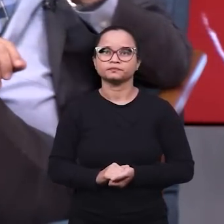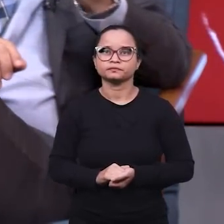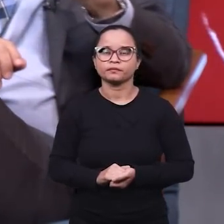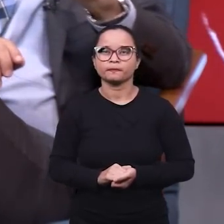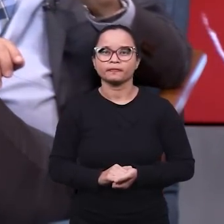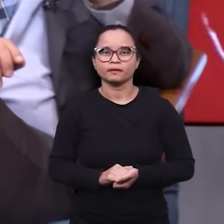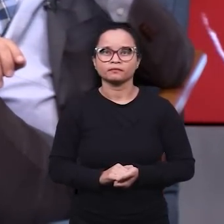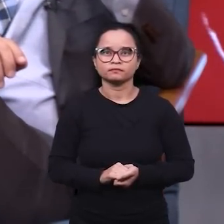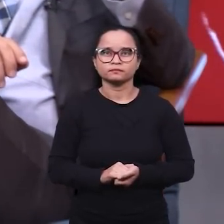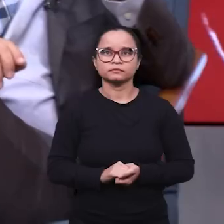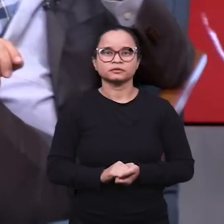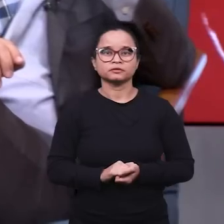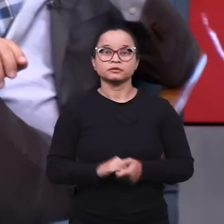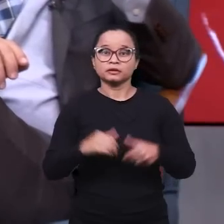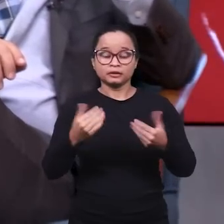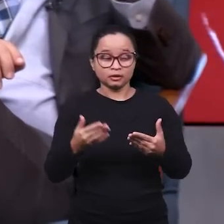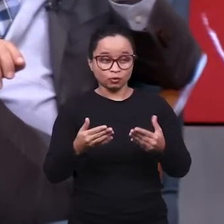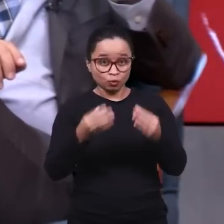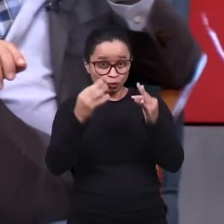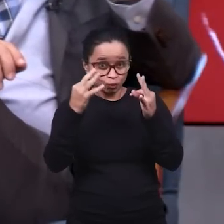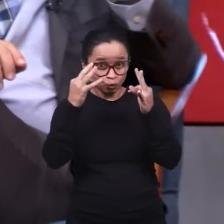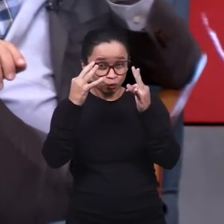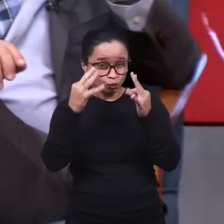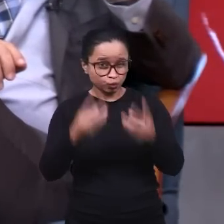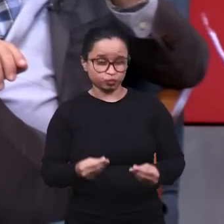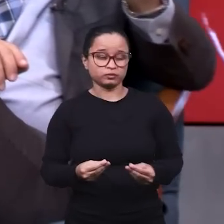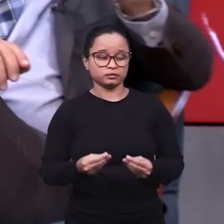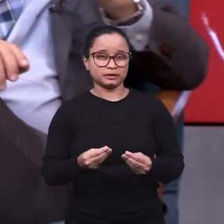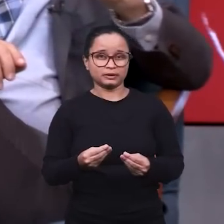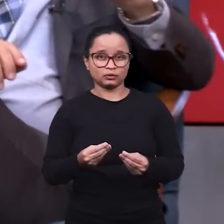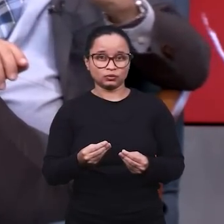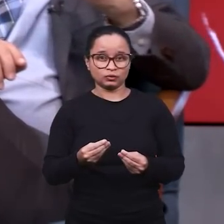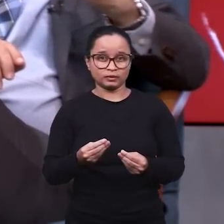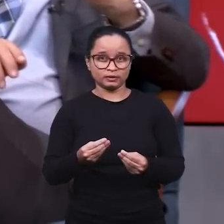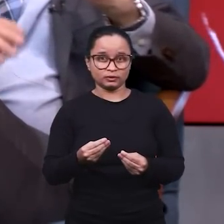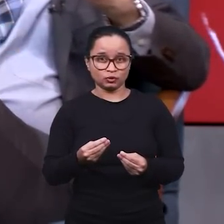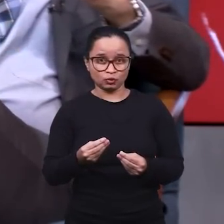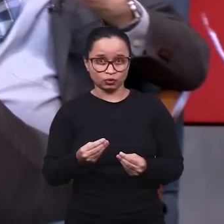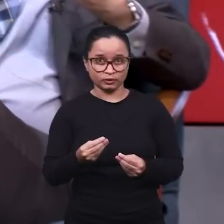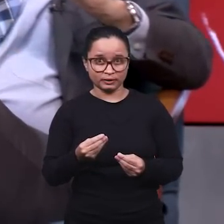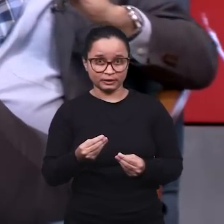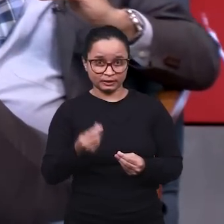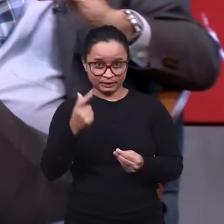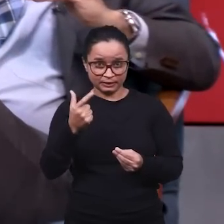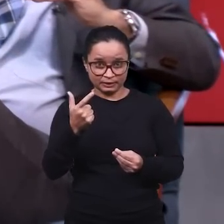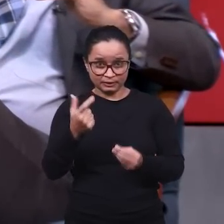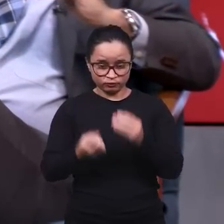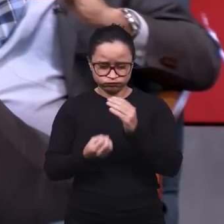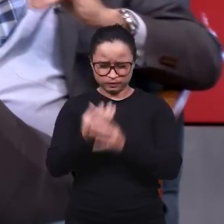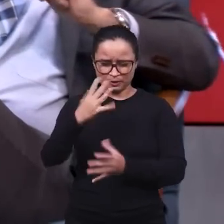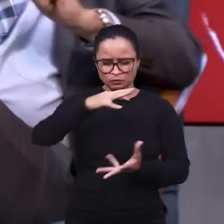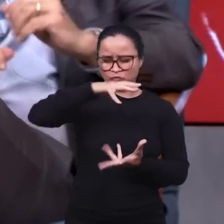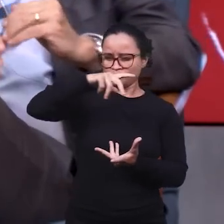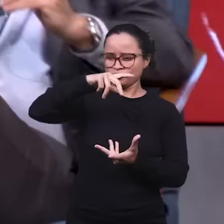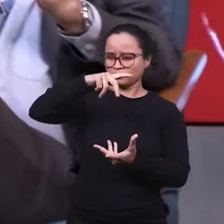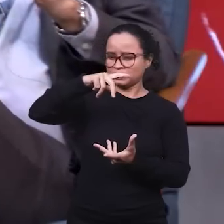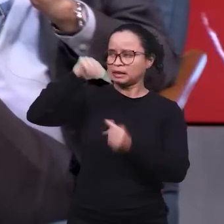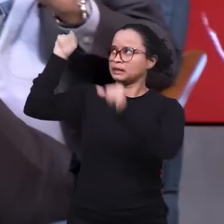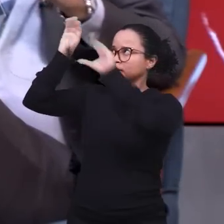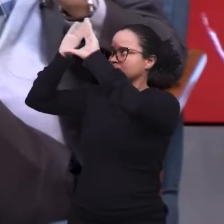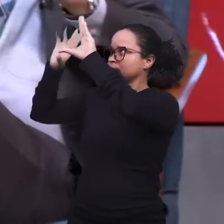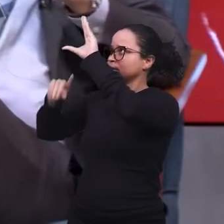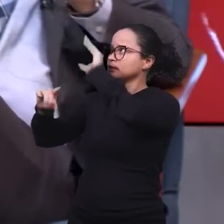Ele diz assim: tudo que ligar na terra será ligado no céu. Então